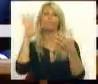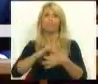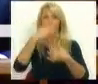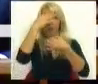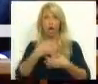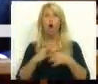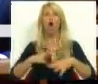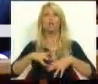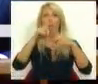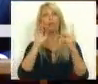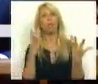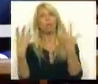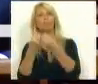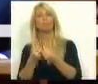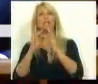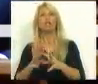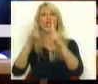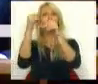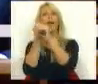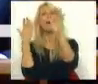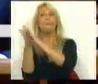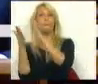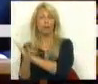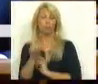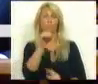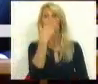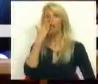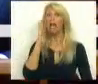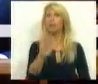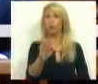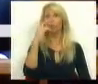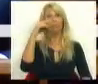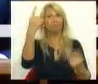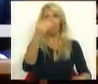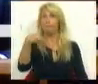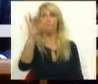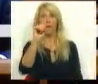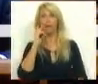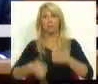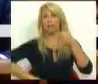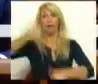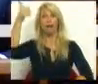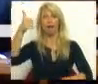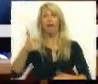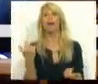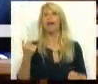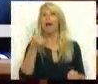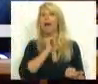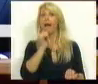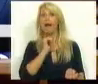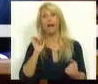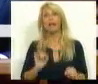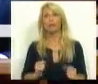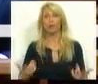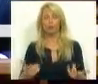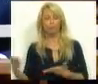crescimento e emprego. É esta atitude que explica a vitória do PS nos Açores. A mesma via que estamos